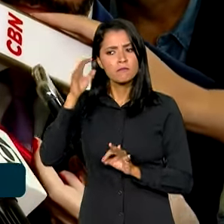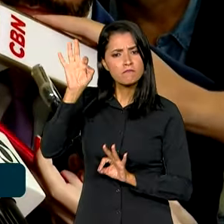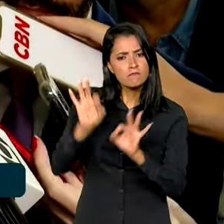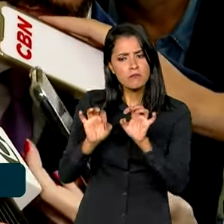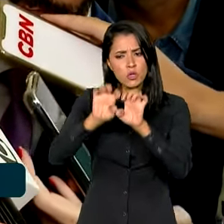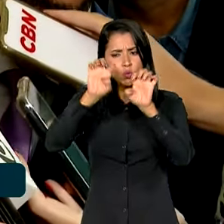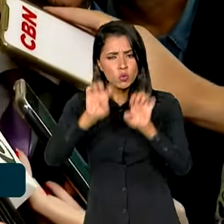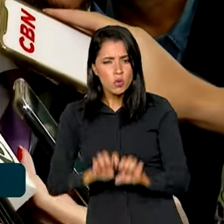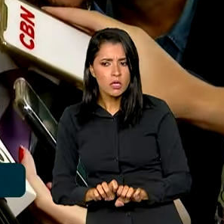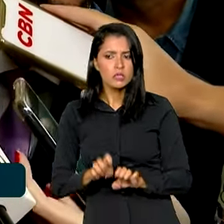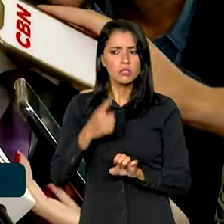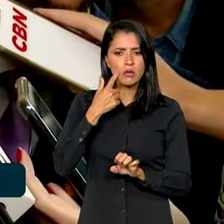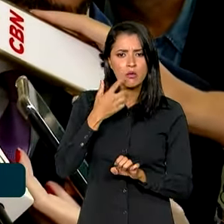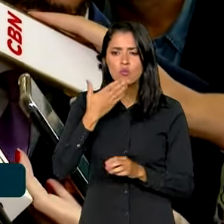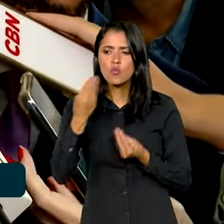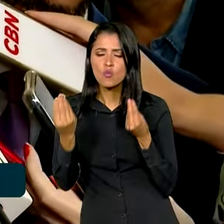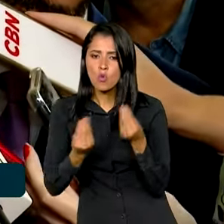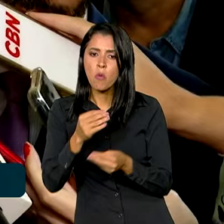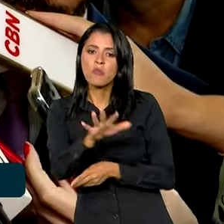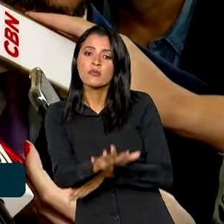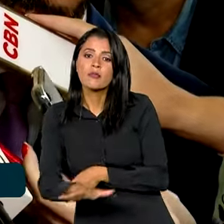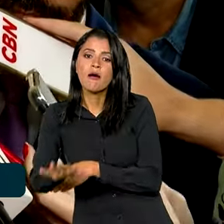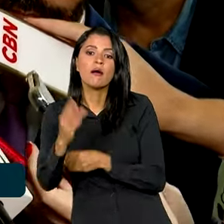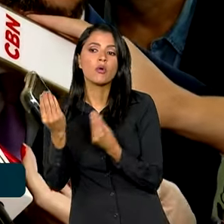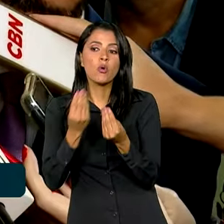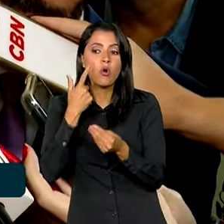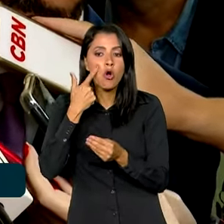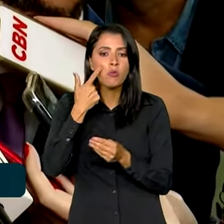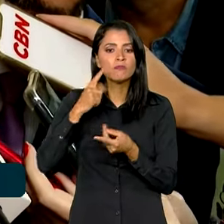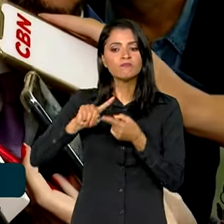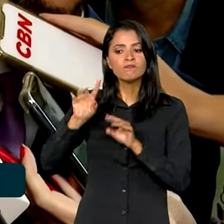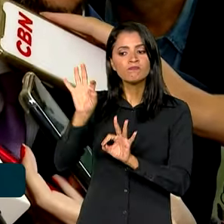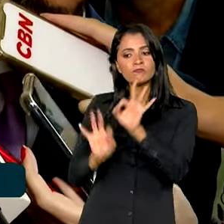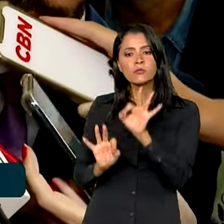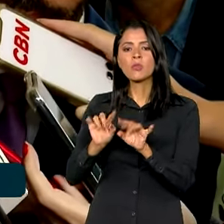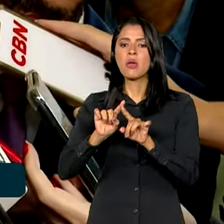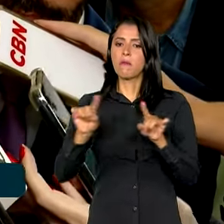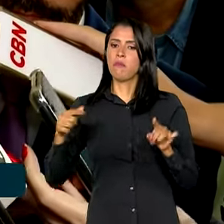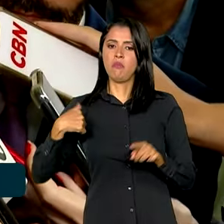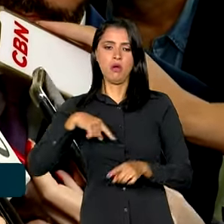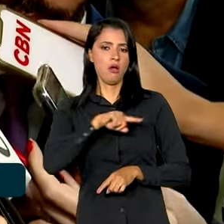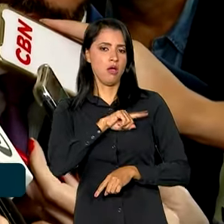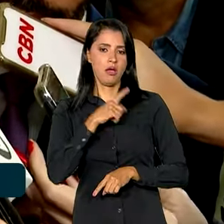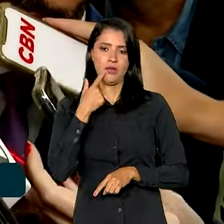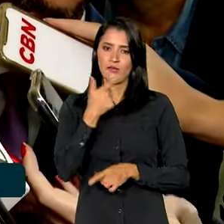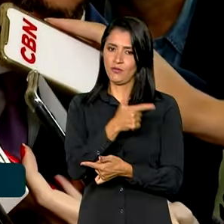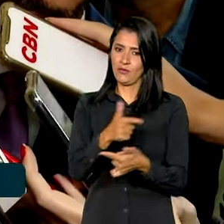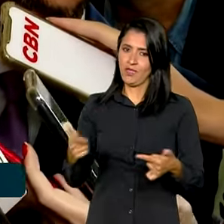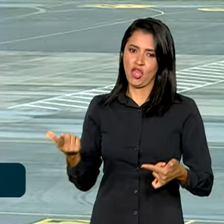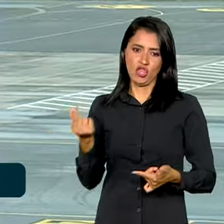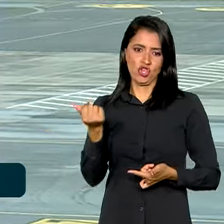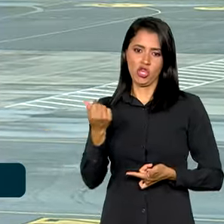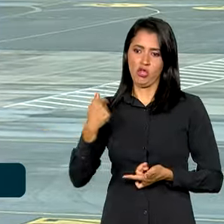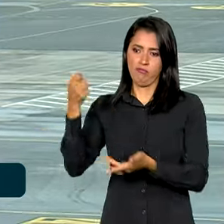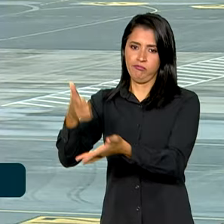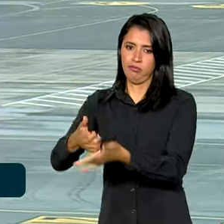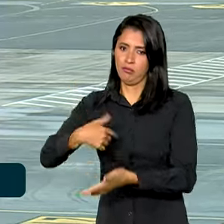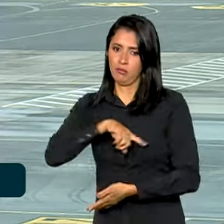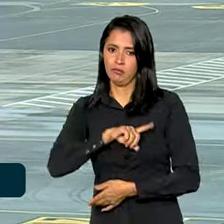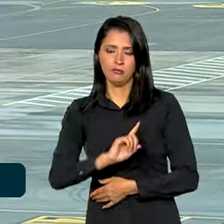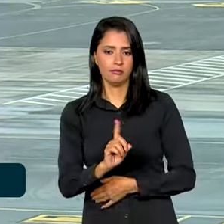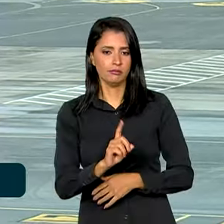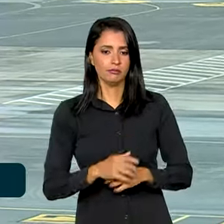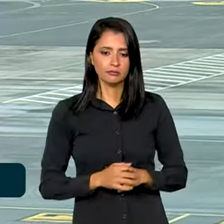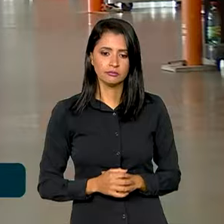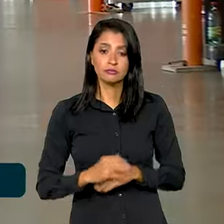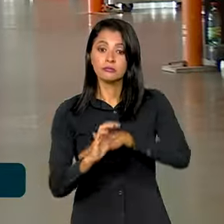reestruturação, né, do setor, mas que não envolva despesa primária. As